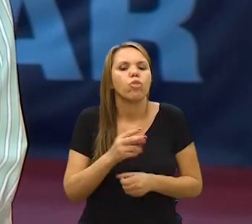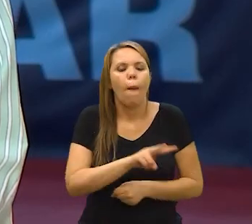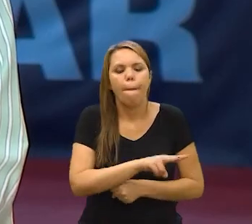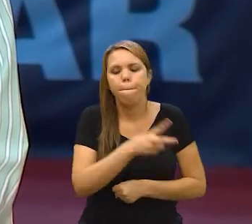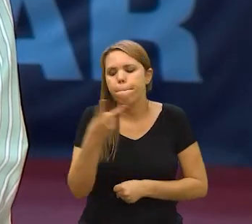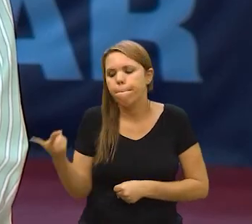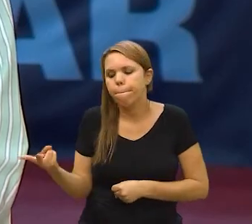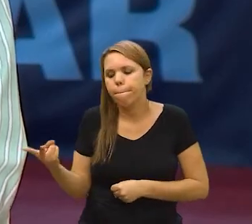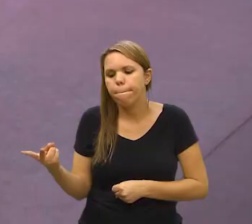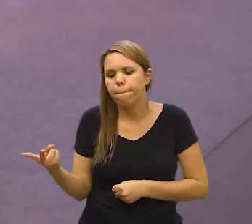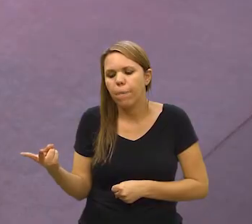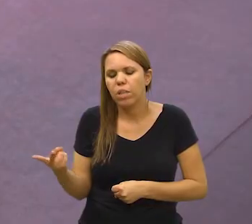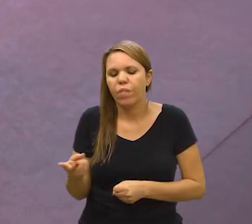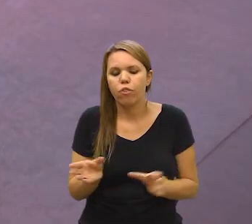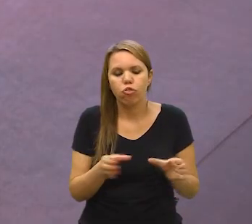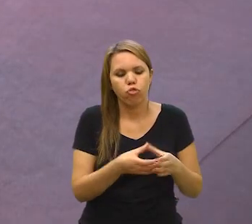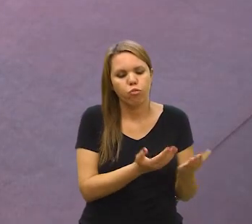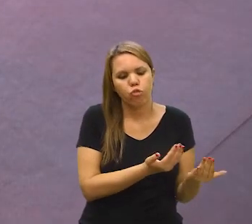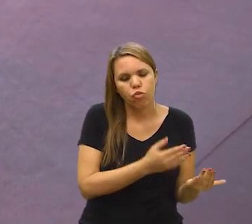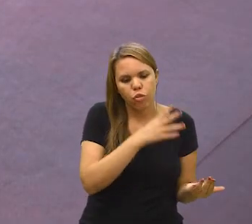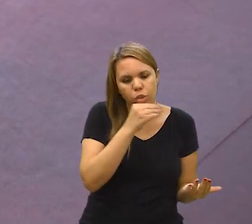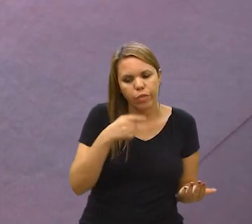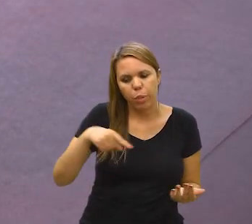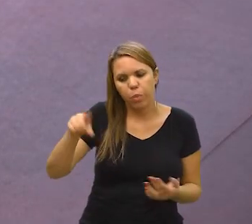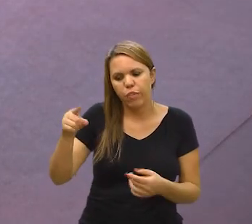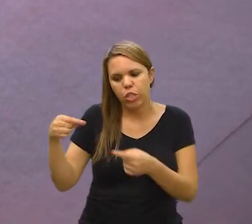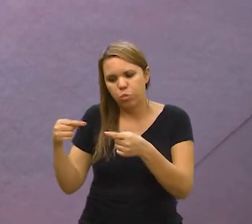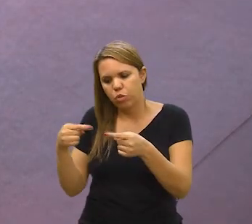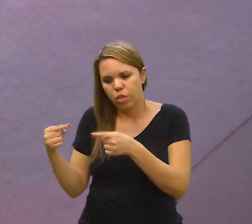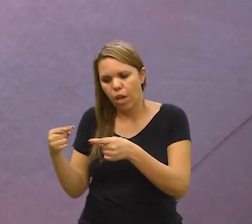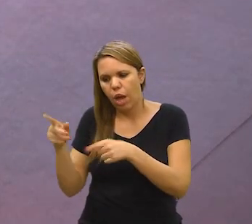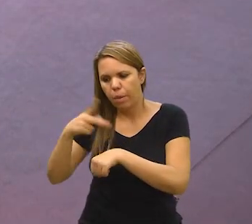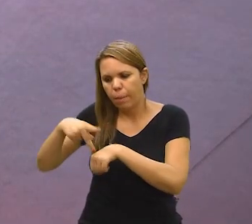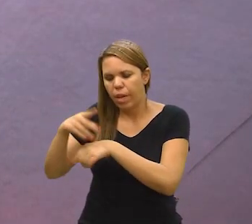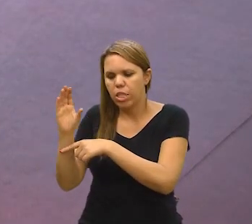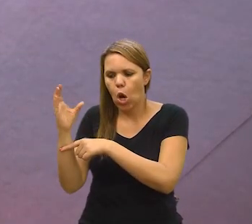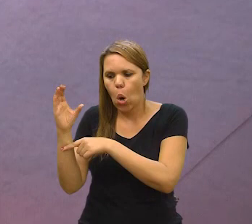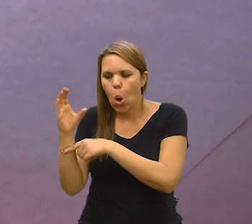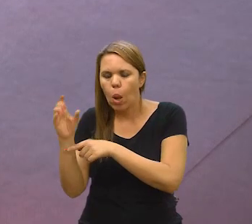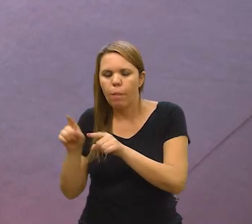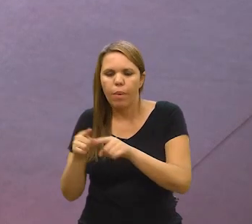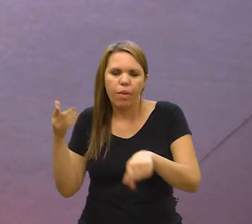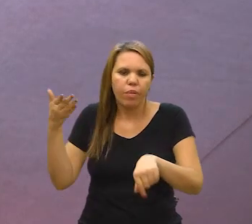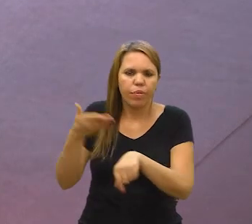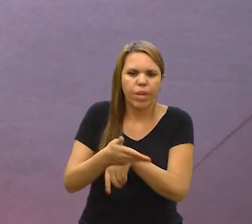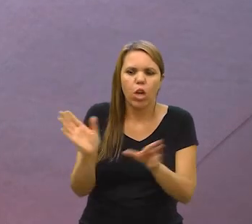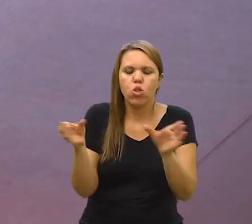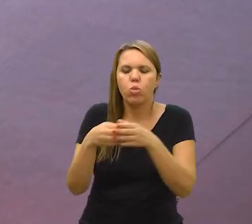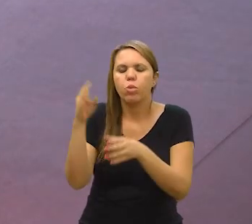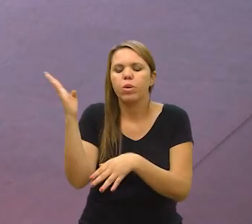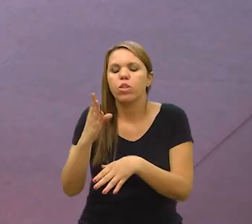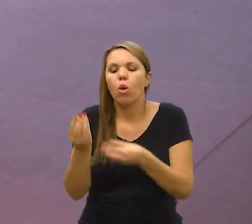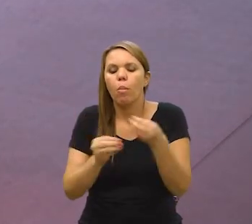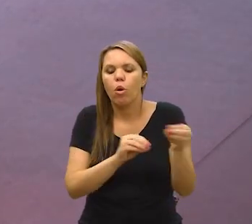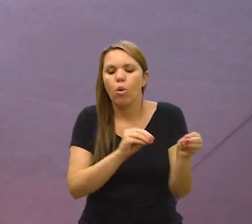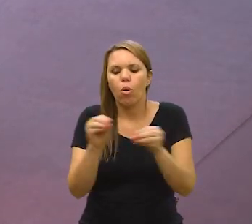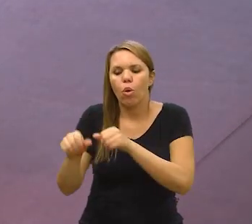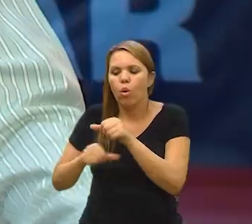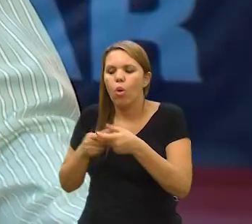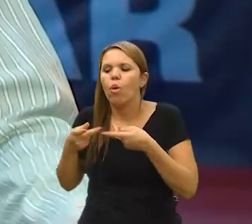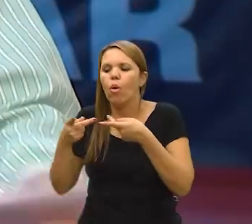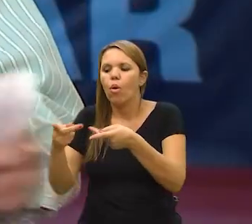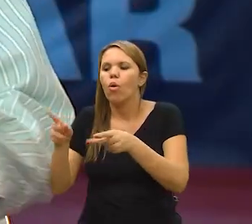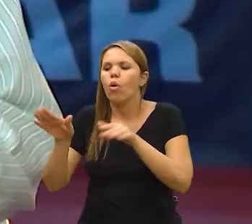Você estava, então, no juvenil, foi disputar na Colômbia para poder ingressar numa seleção brasileira. Como é que é essa transição? É por convite, é